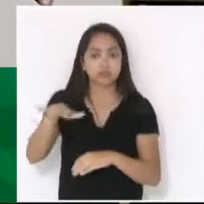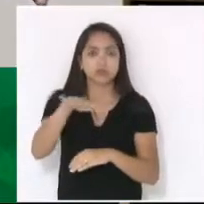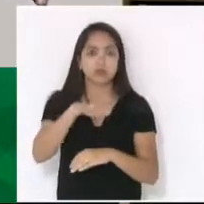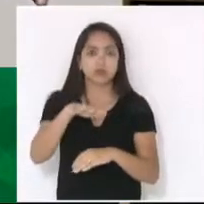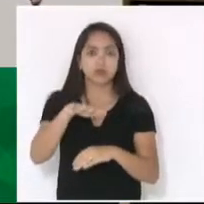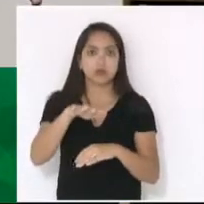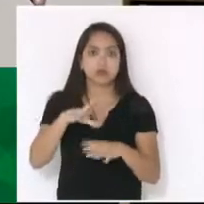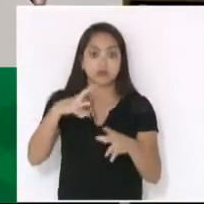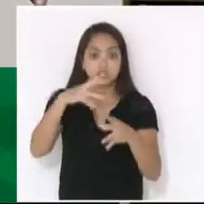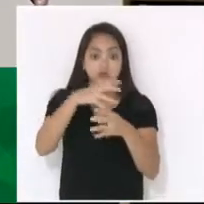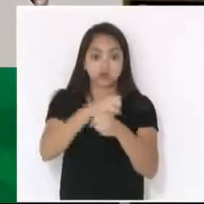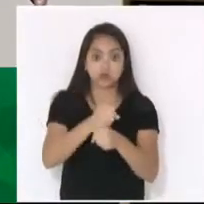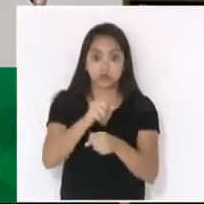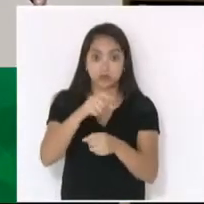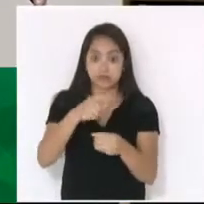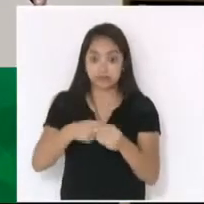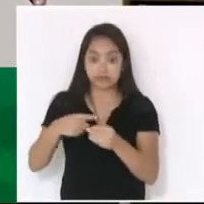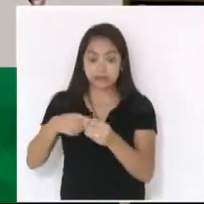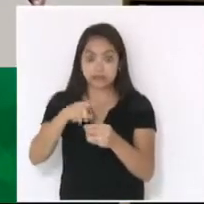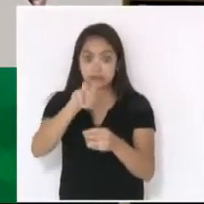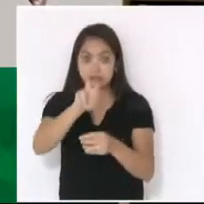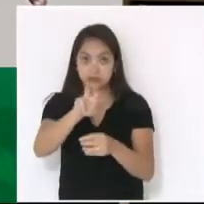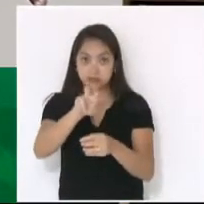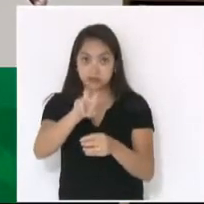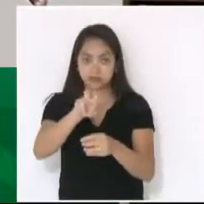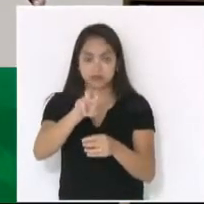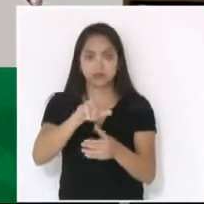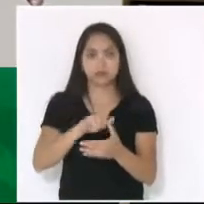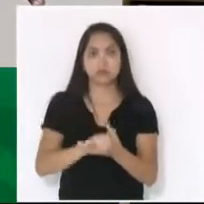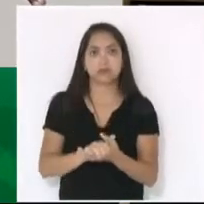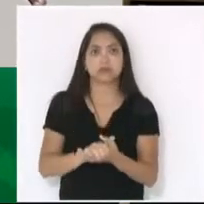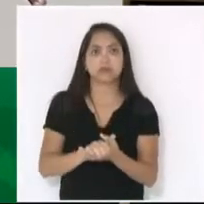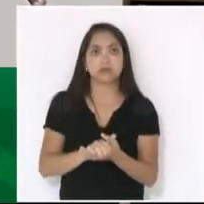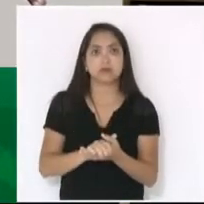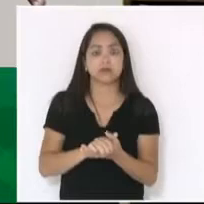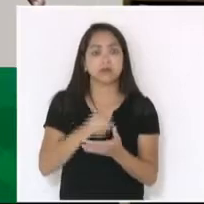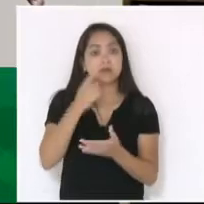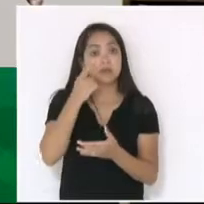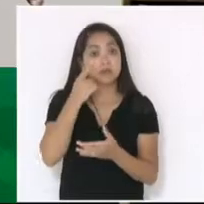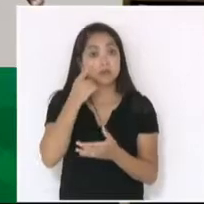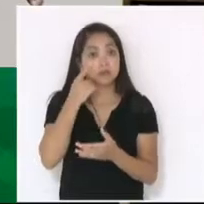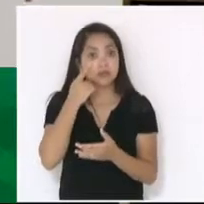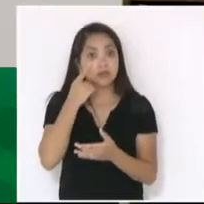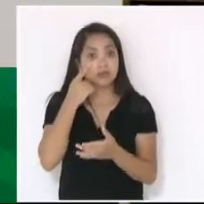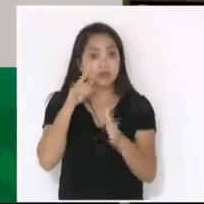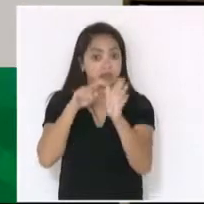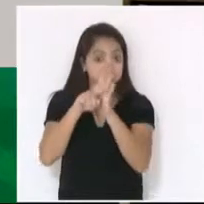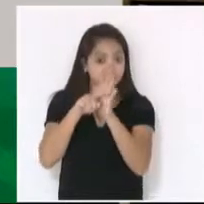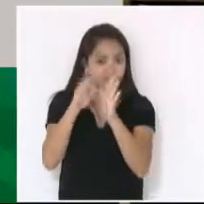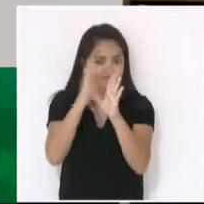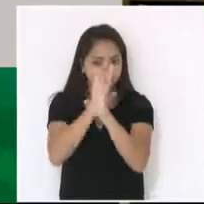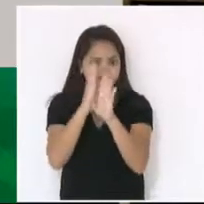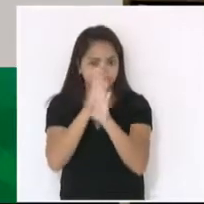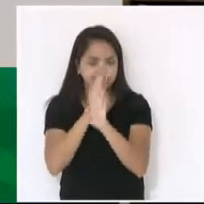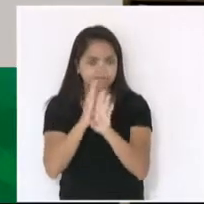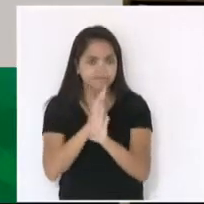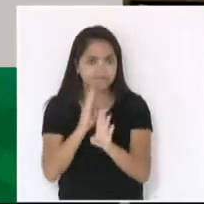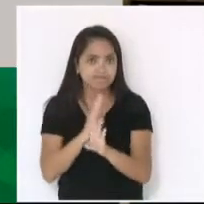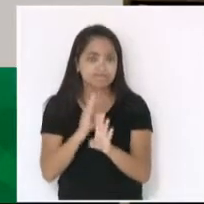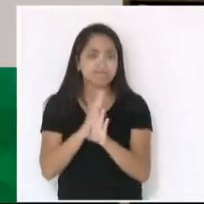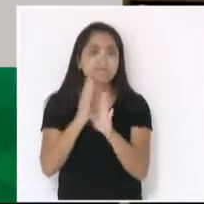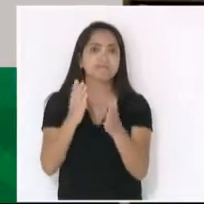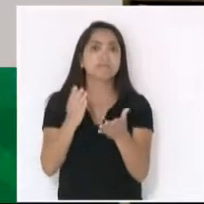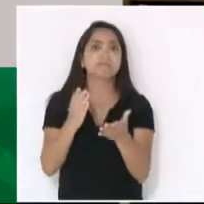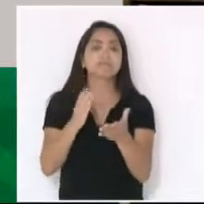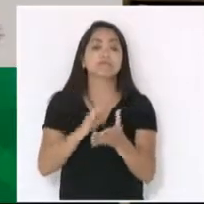municípios levando seus veículos para ler porque nós vamos levar na intriga essa investigação Não mesmo não